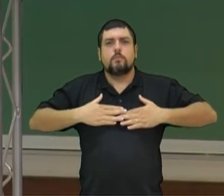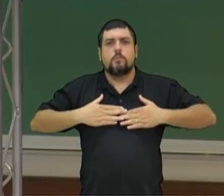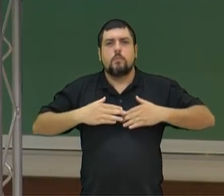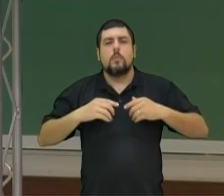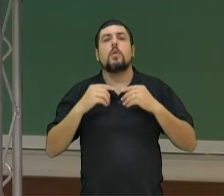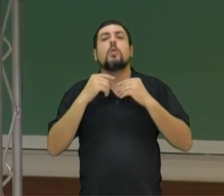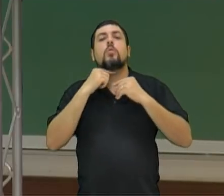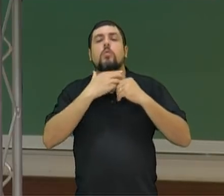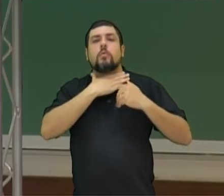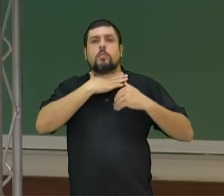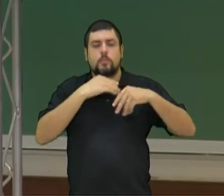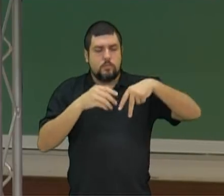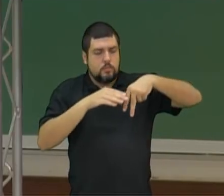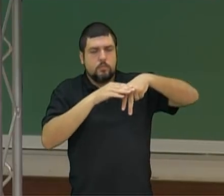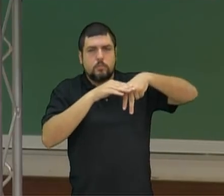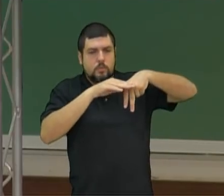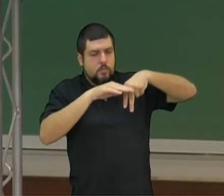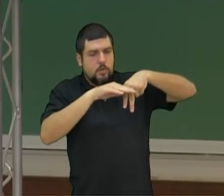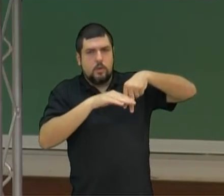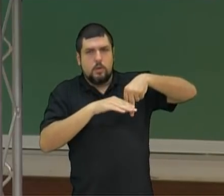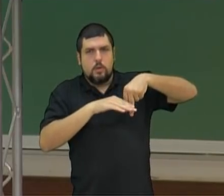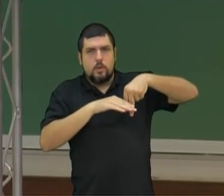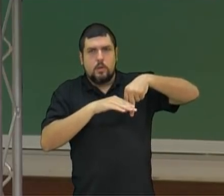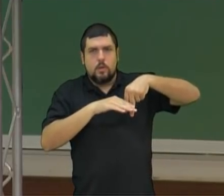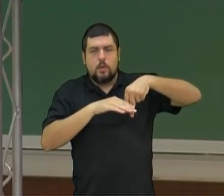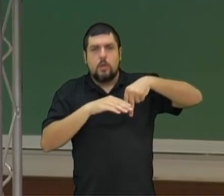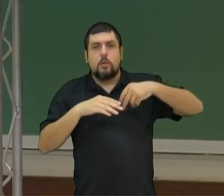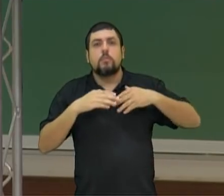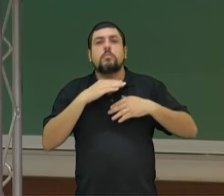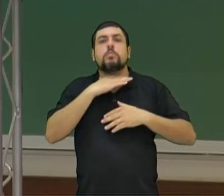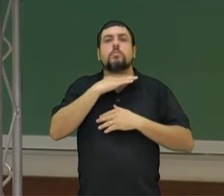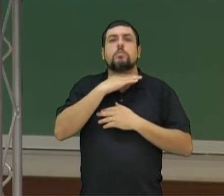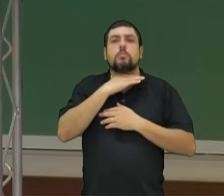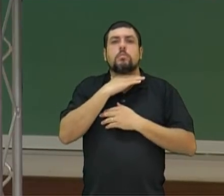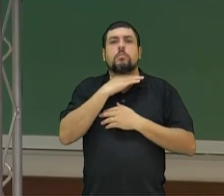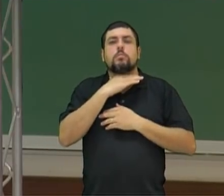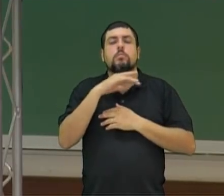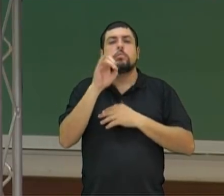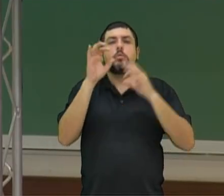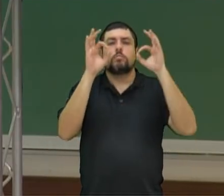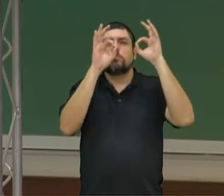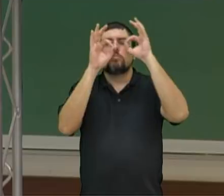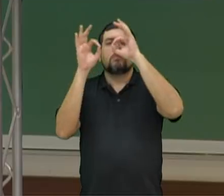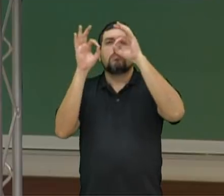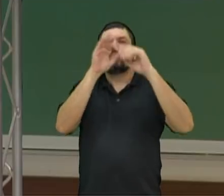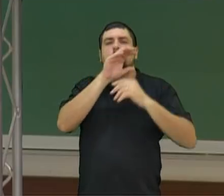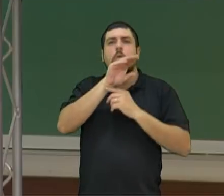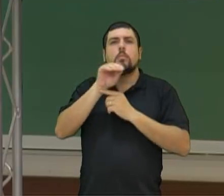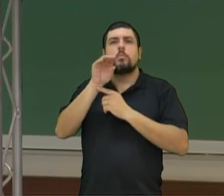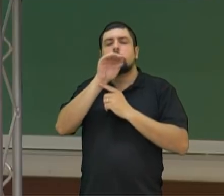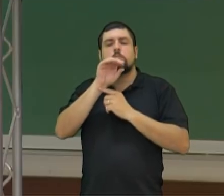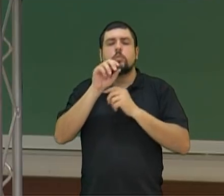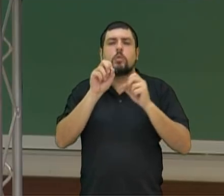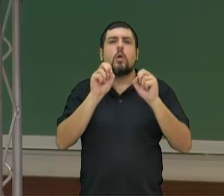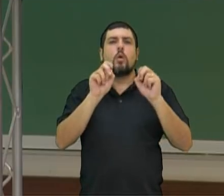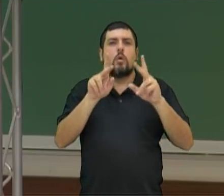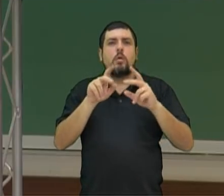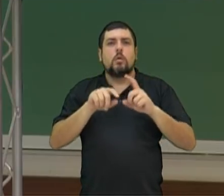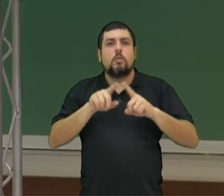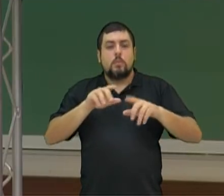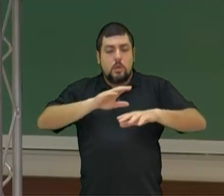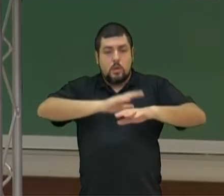do pescoço. Essa pessoa pode perder os movimentos e a sensibilidade de